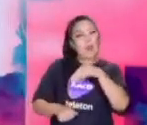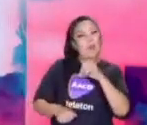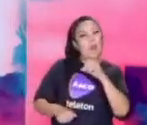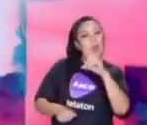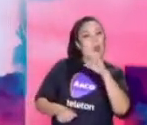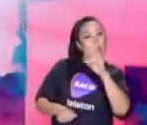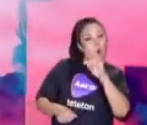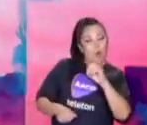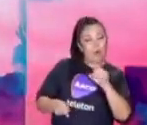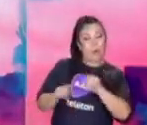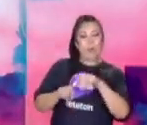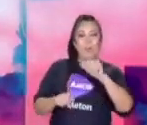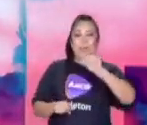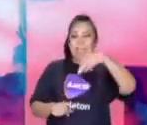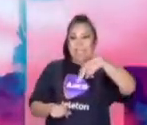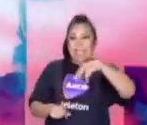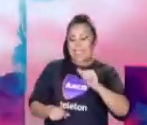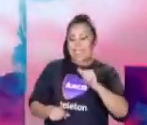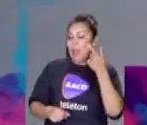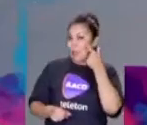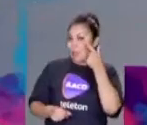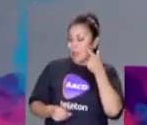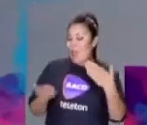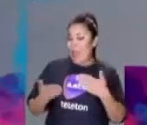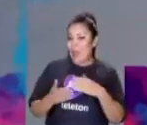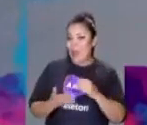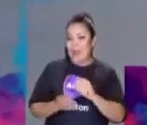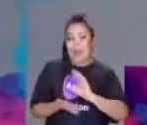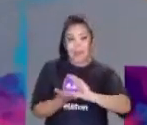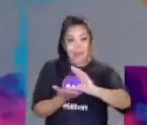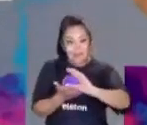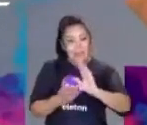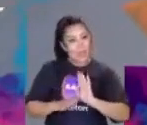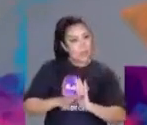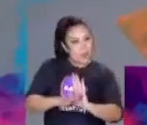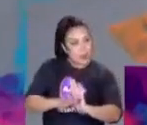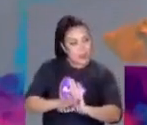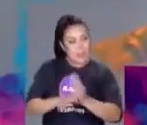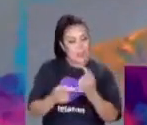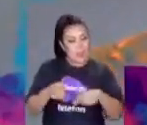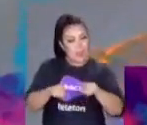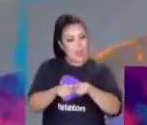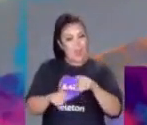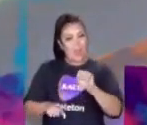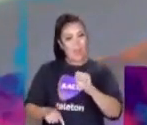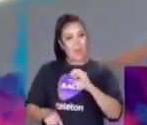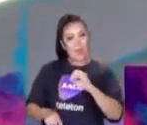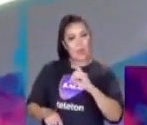emocionante. Vamos descobrir o valor da doação dos nossos parceiros, Sodier.